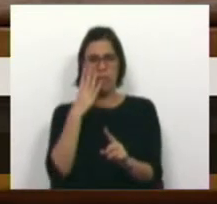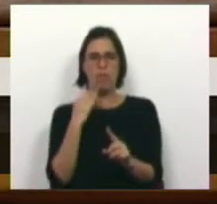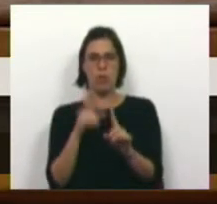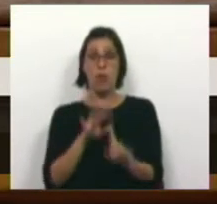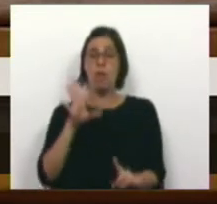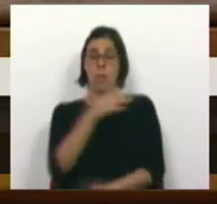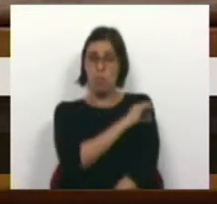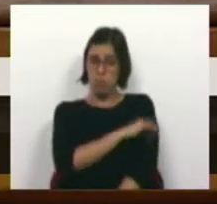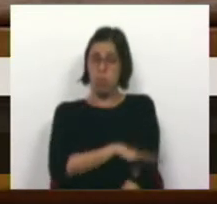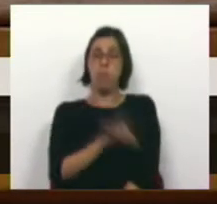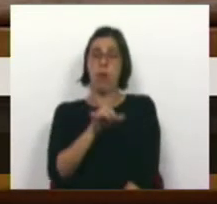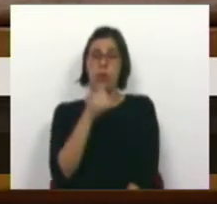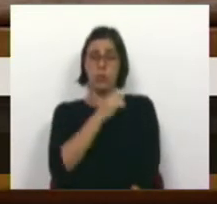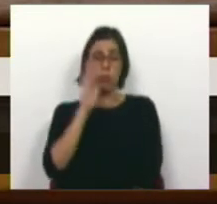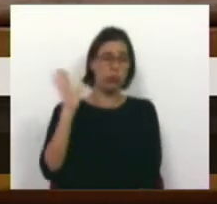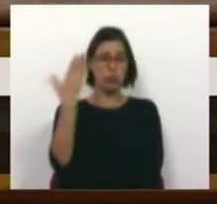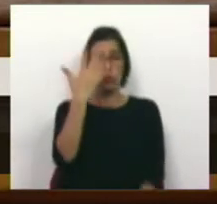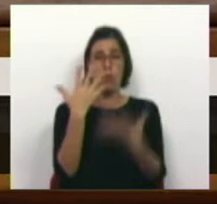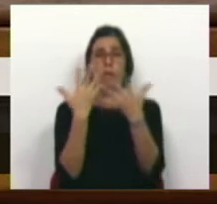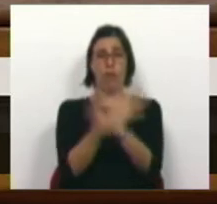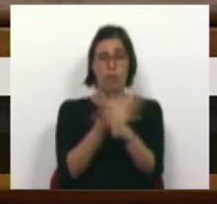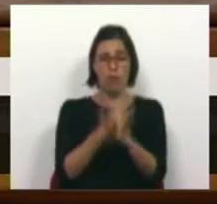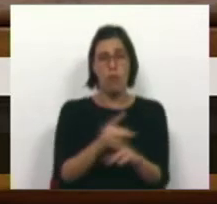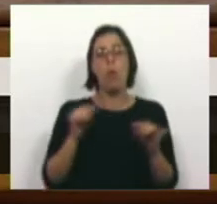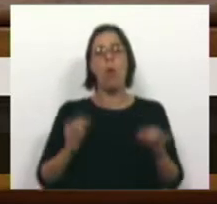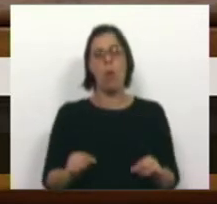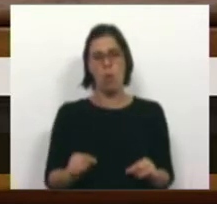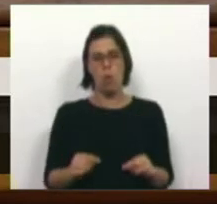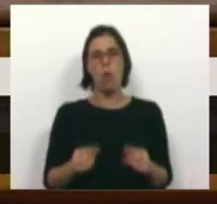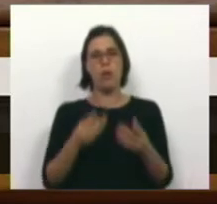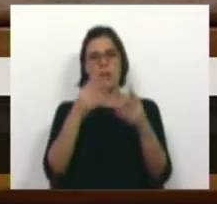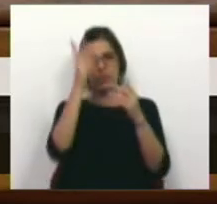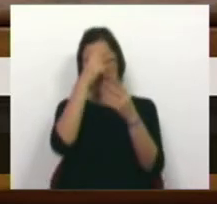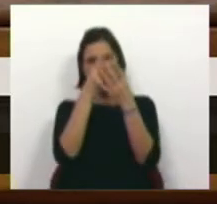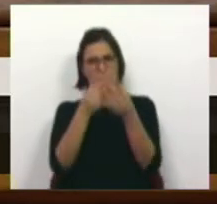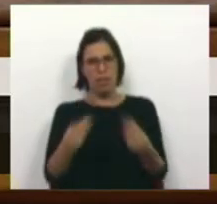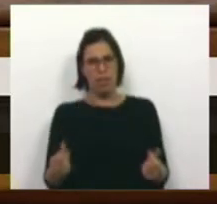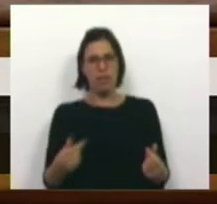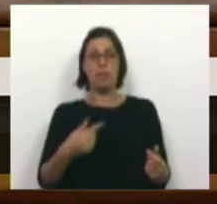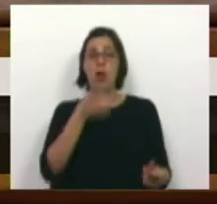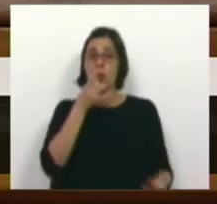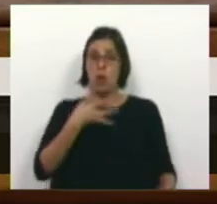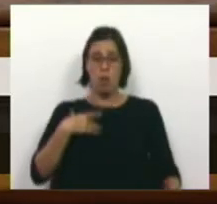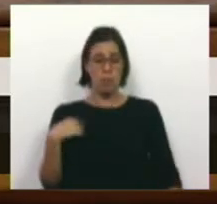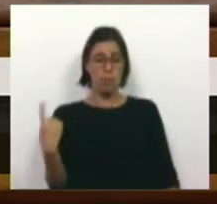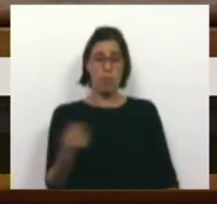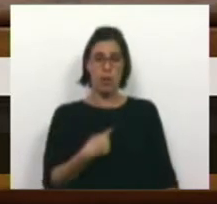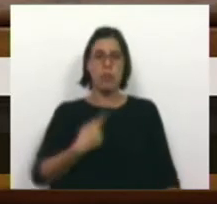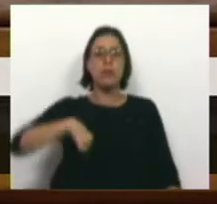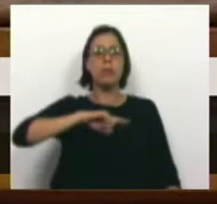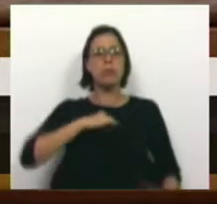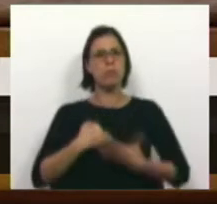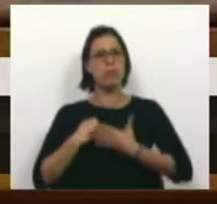país pobre, o que mais sofreu com os fogos e hoje caminha sobre cinza, não nos perdoará se não formos capazes